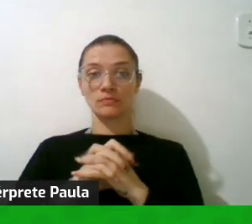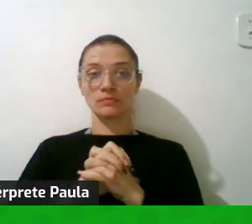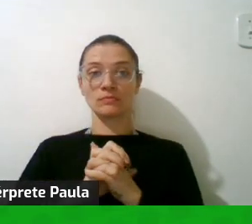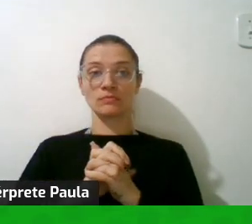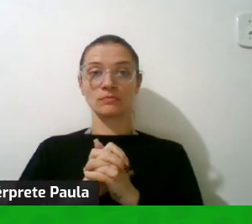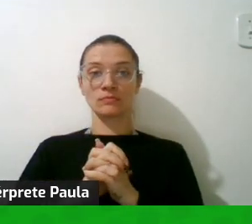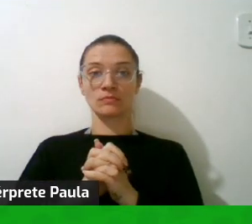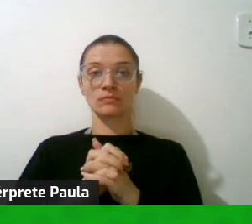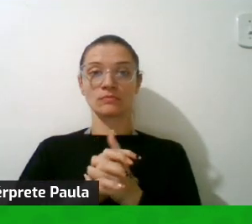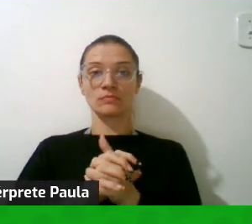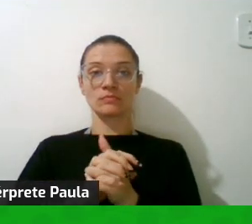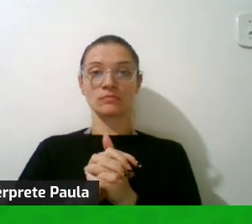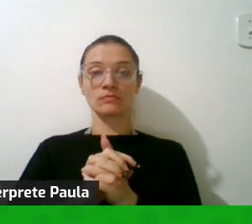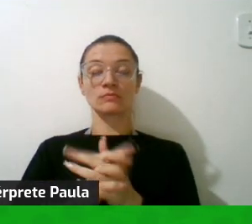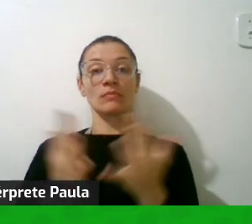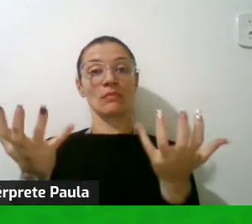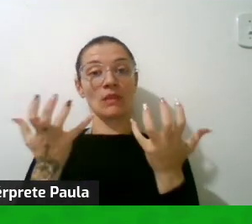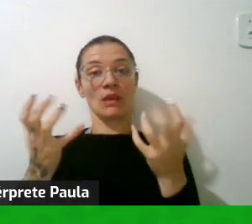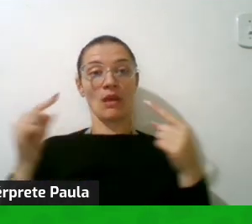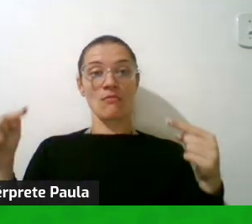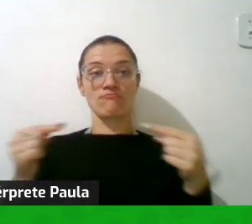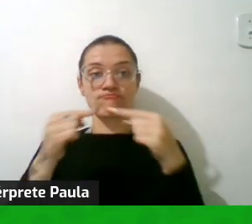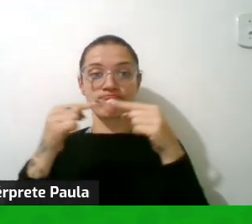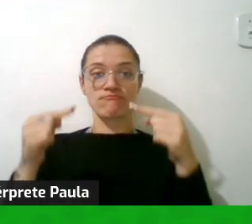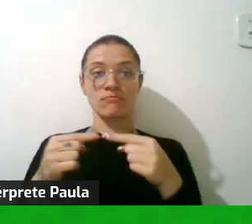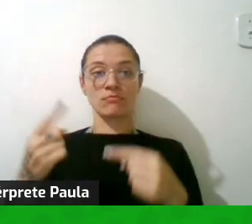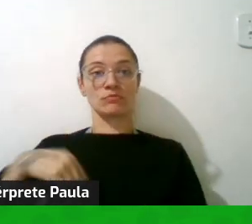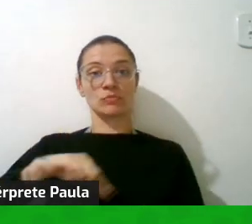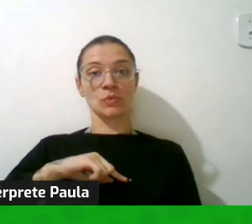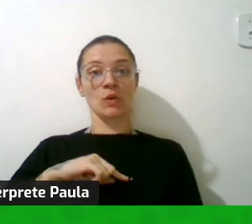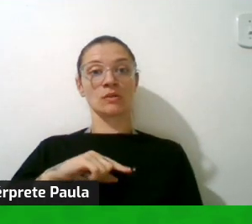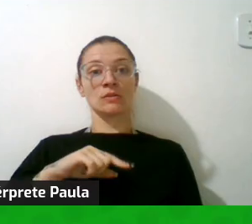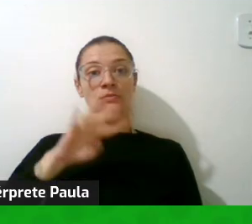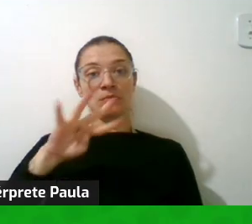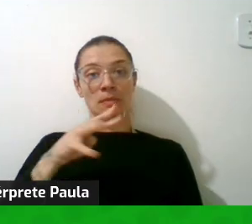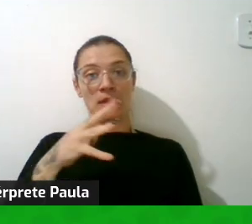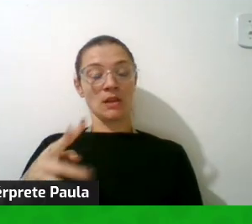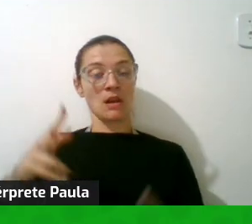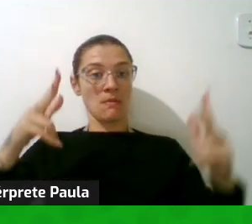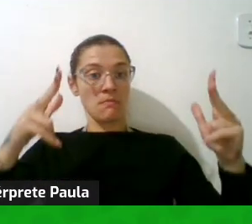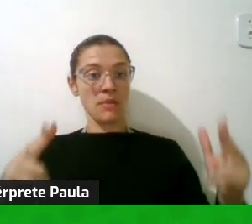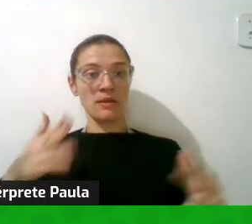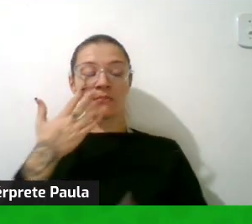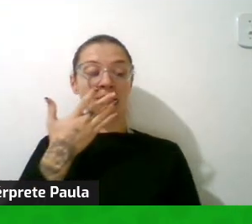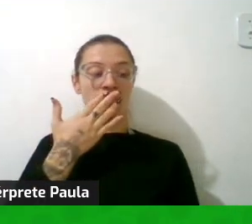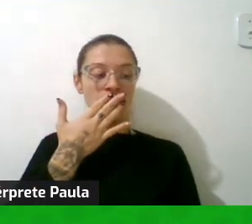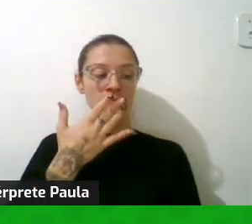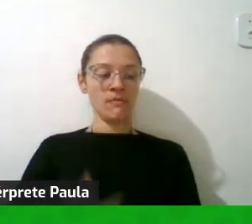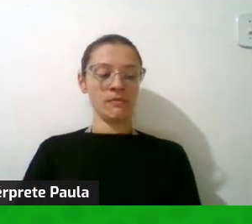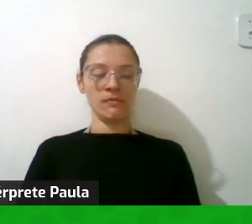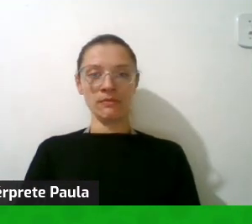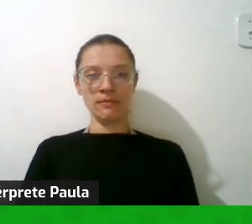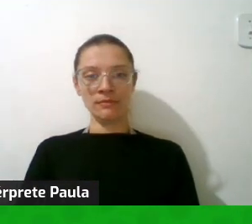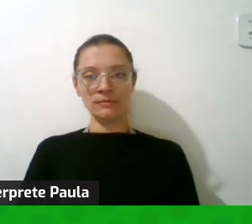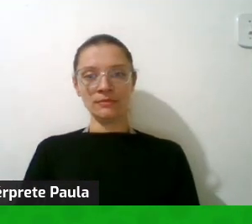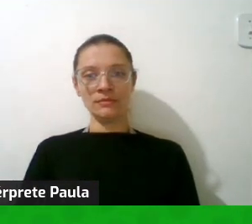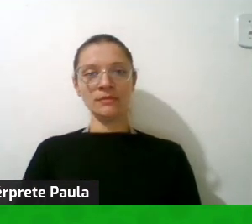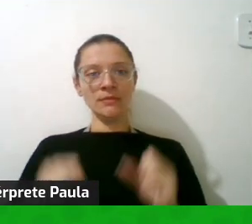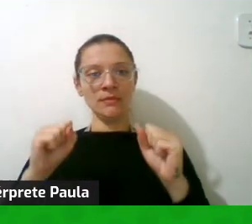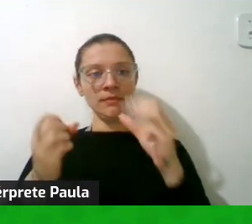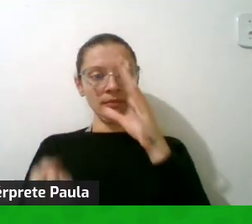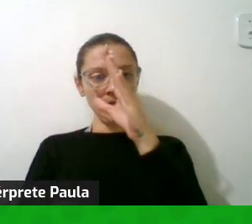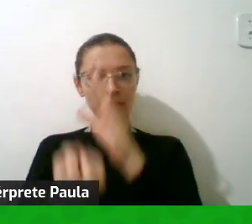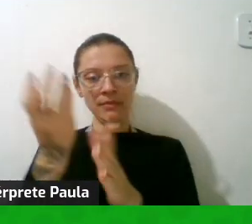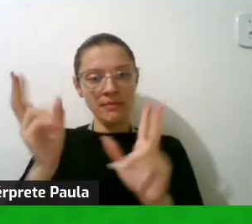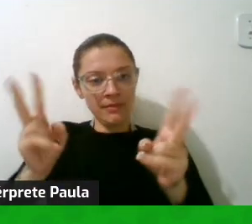paleta coerente, igual aqui, ó. Essa foi a paleta que a gente usou para planilha, então eu vou deixar a mesma paleta para o meu gráfico. E no caso, eu posso criar o mesmo gráfico